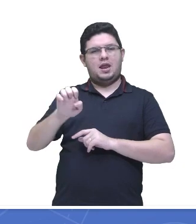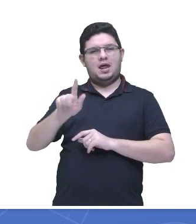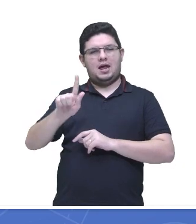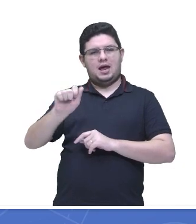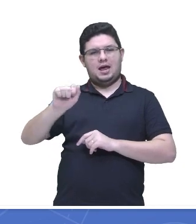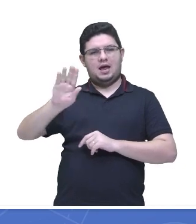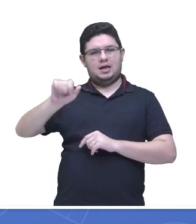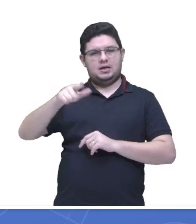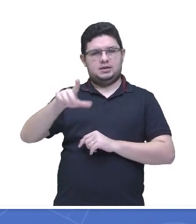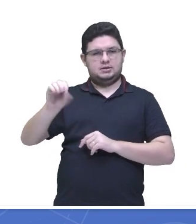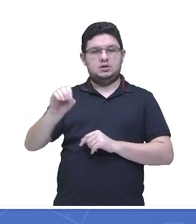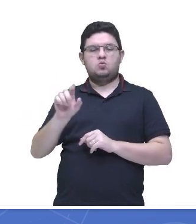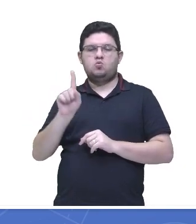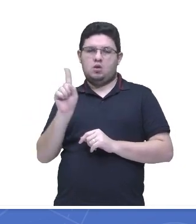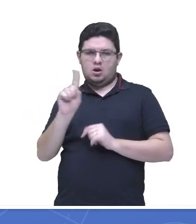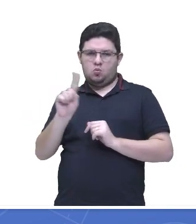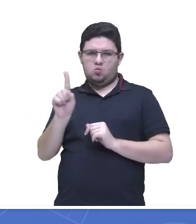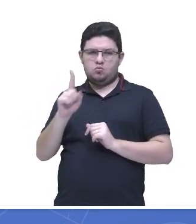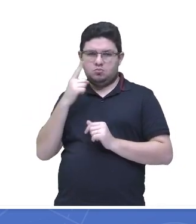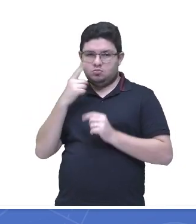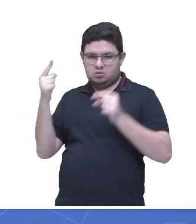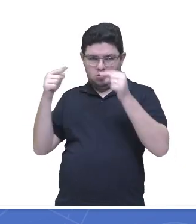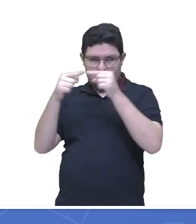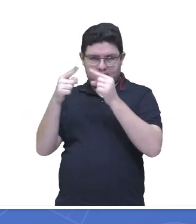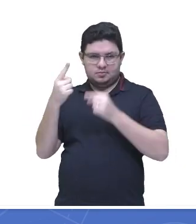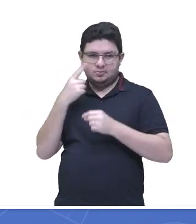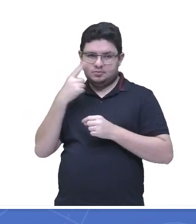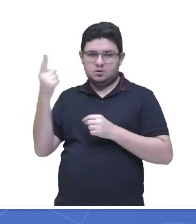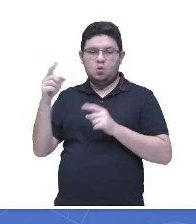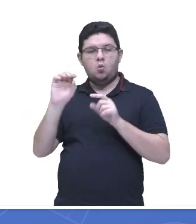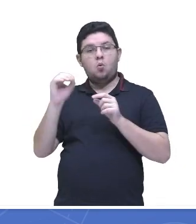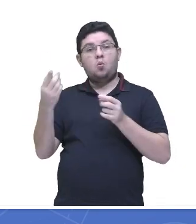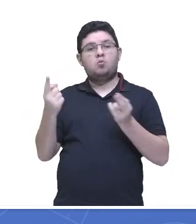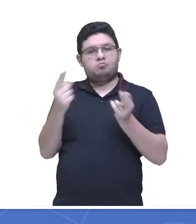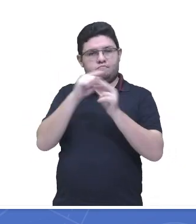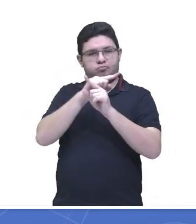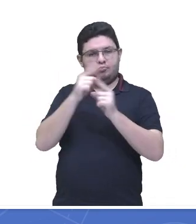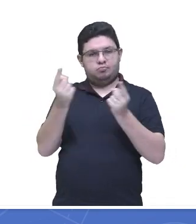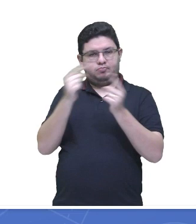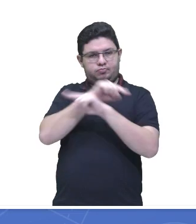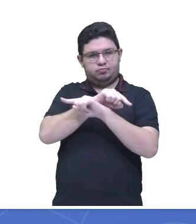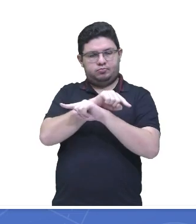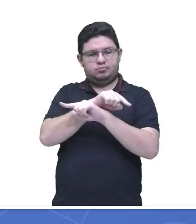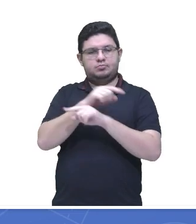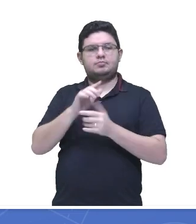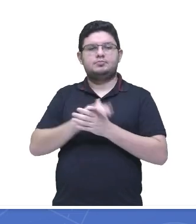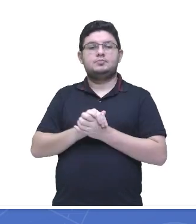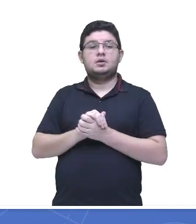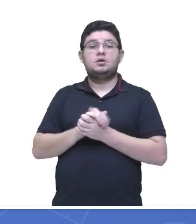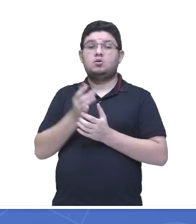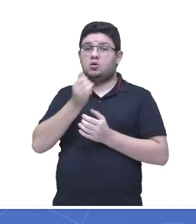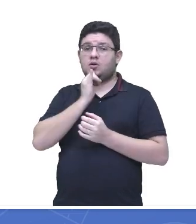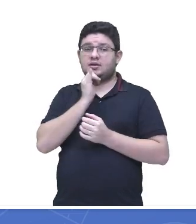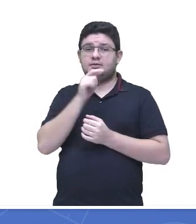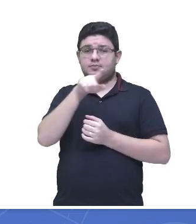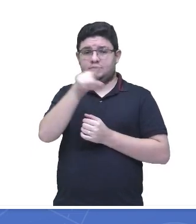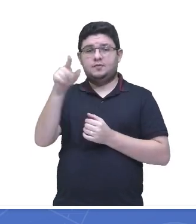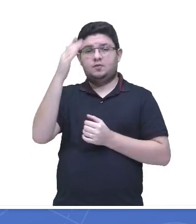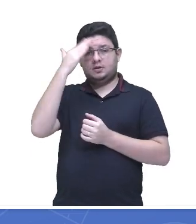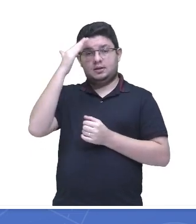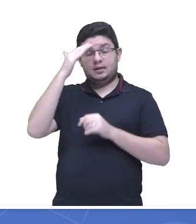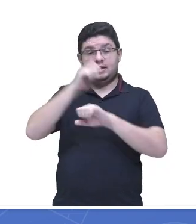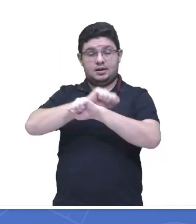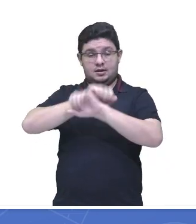assim? Vocês vão compreender com os exemplos, que aí vai facilitando, certo? Vejam comigo a primeira